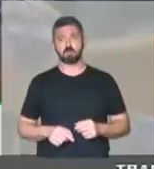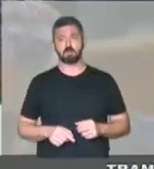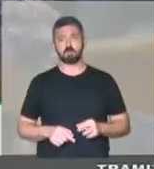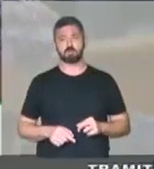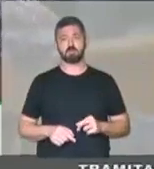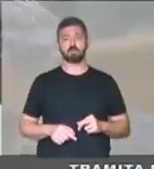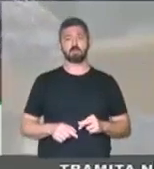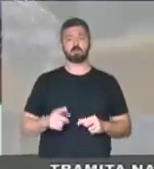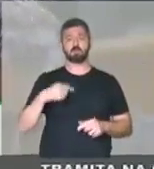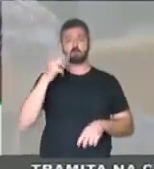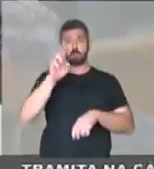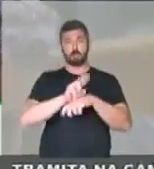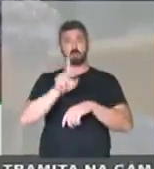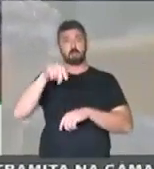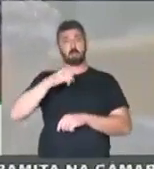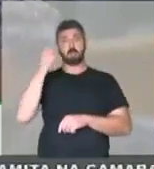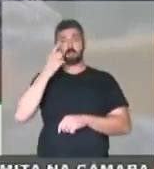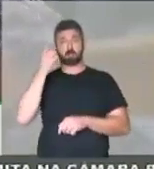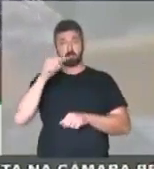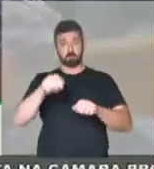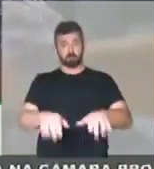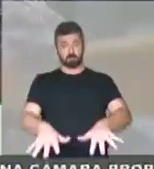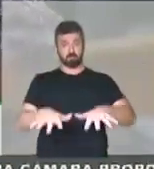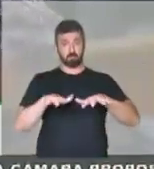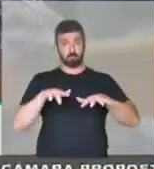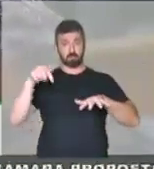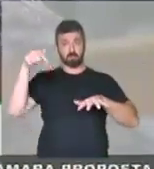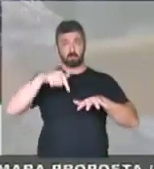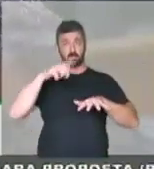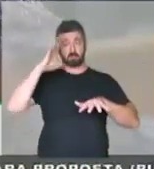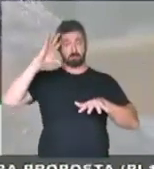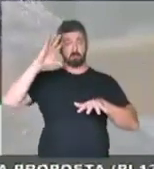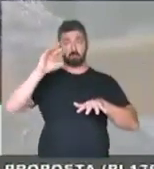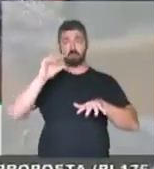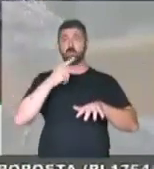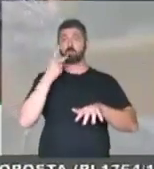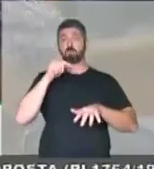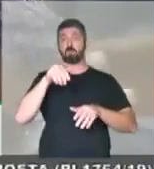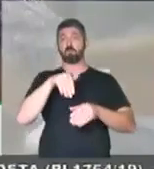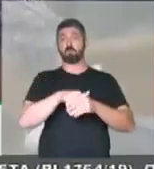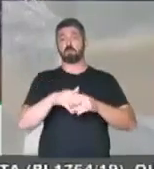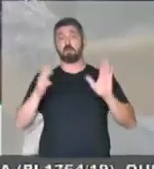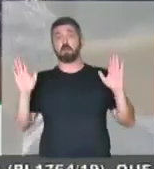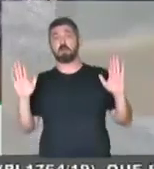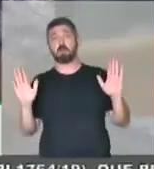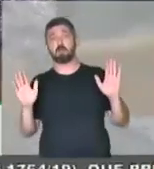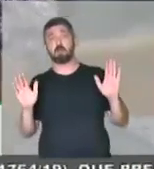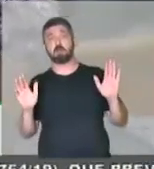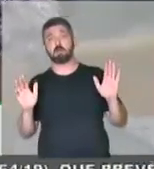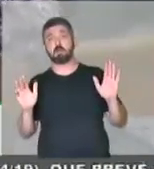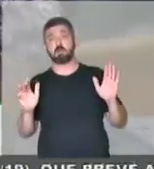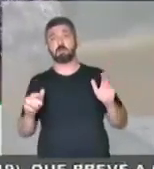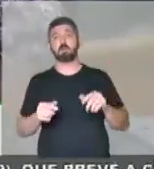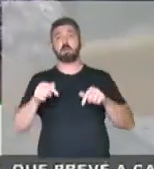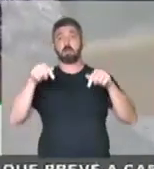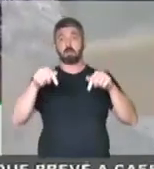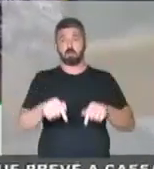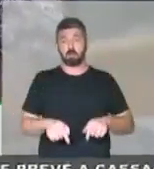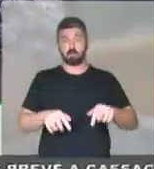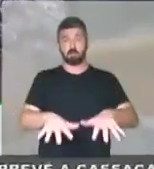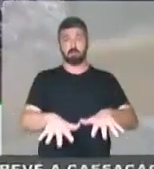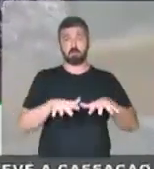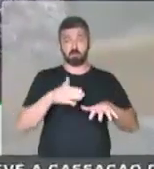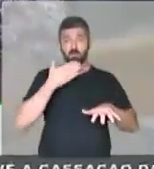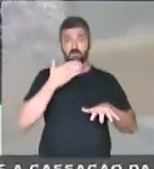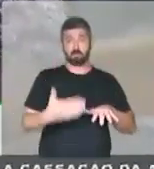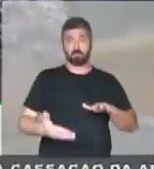O nosso recurso diz que os deputados do plenário têm maturidade suficiente para votar e dizer: este plenário vai votar